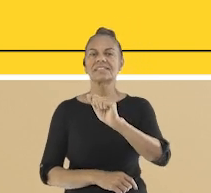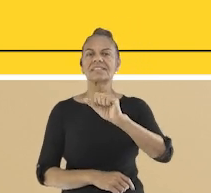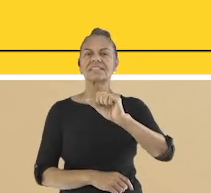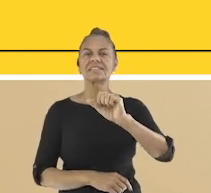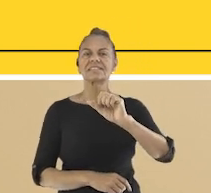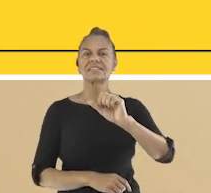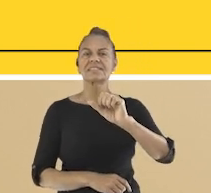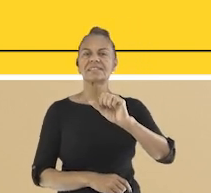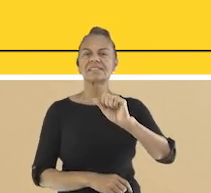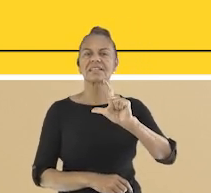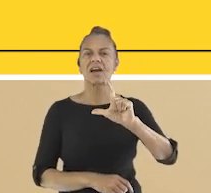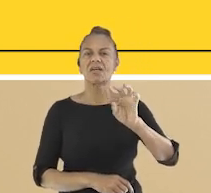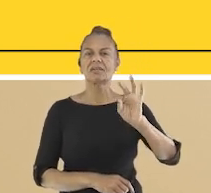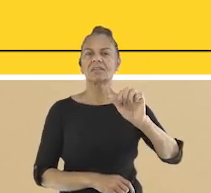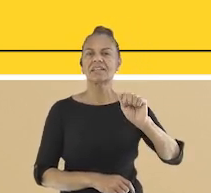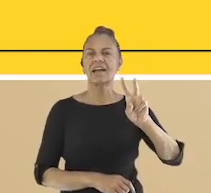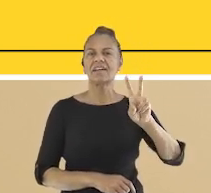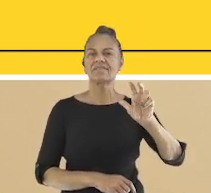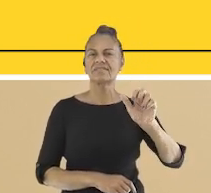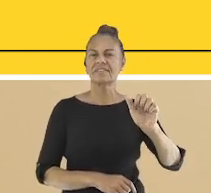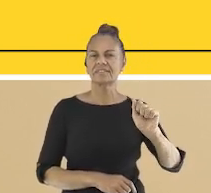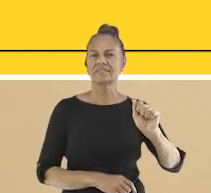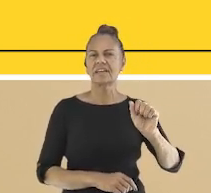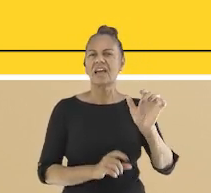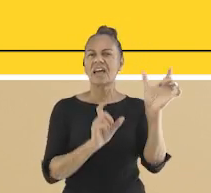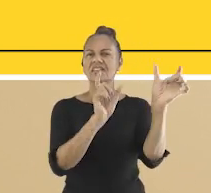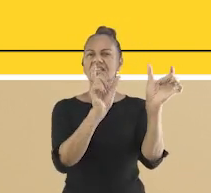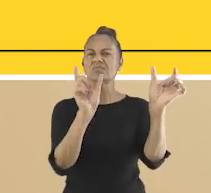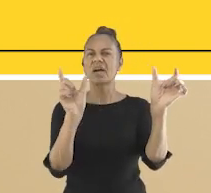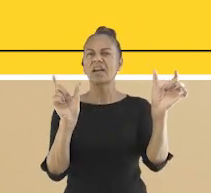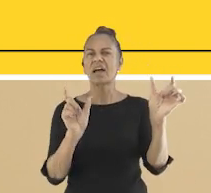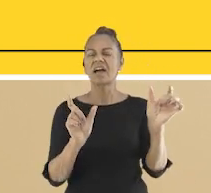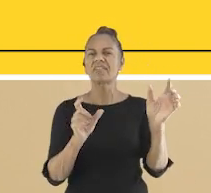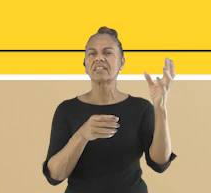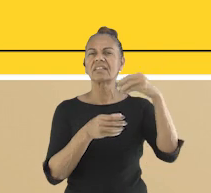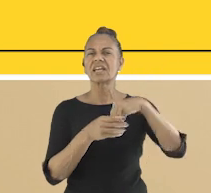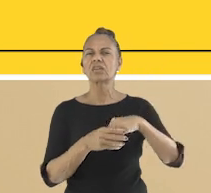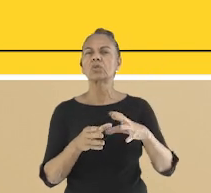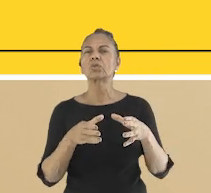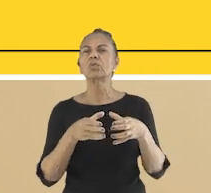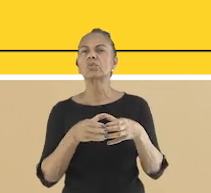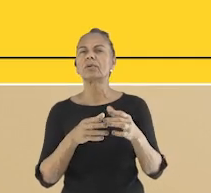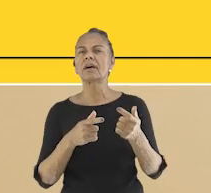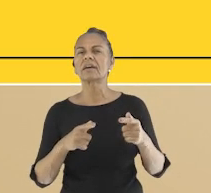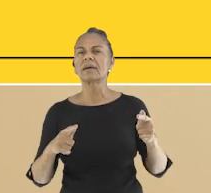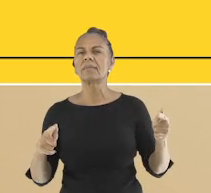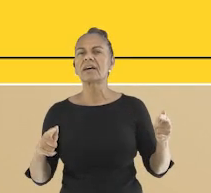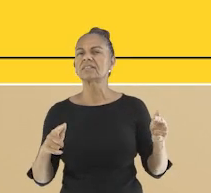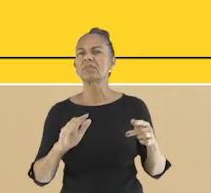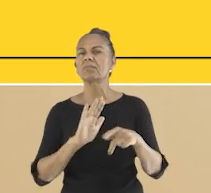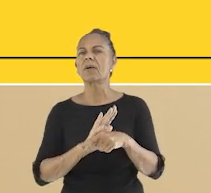saltava. Vocês conseguem me dizer a que classe gramatical essas palavras pertencem?